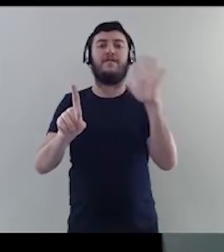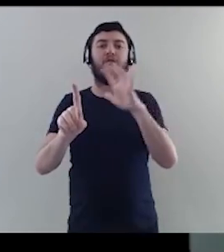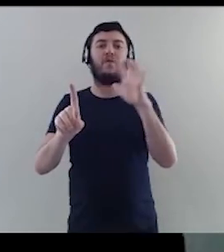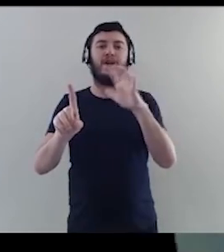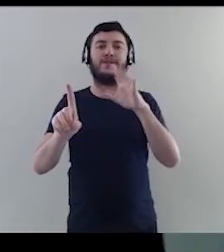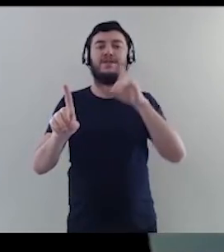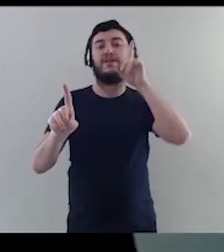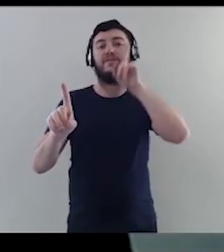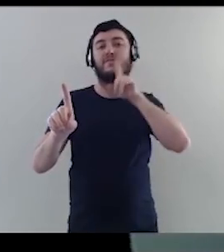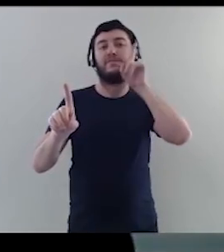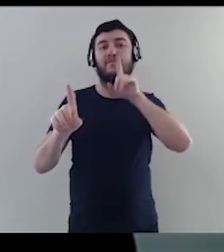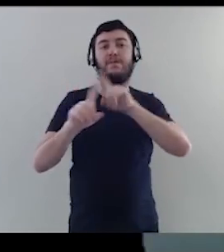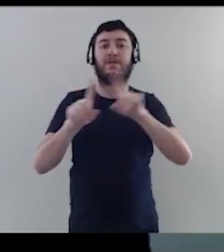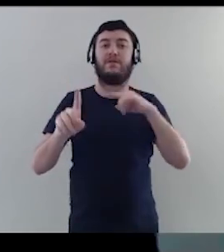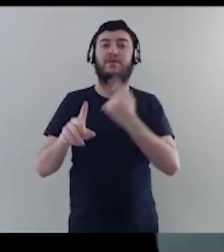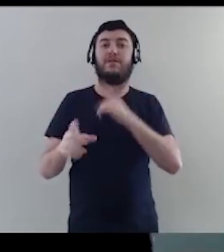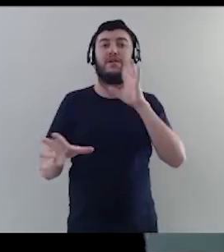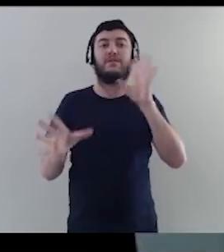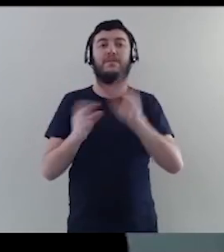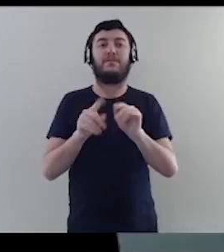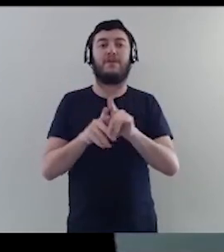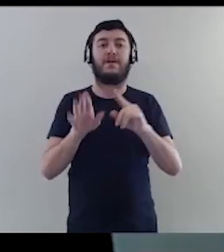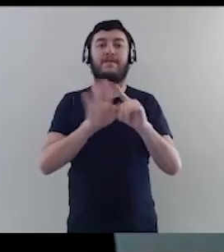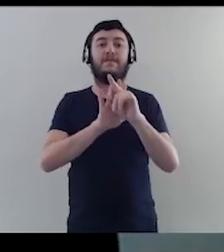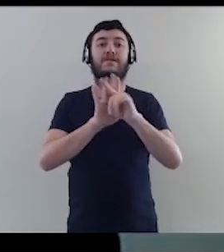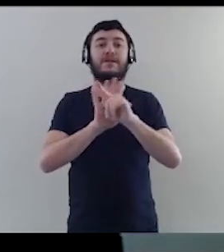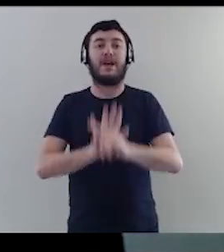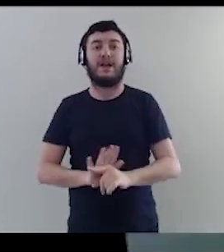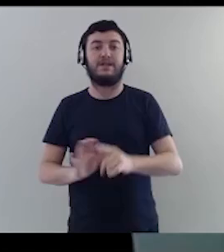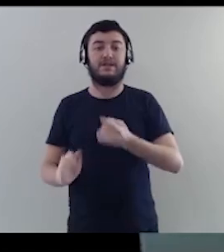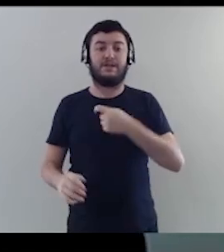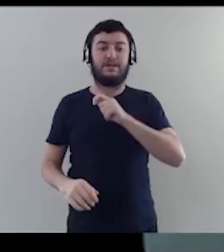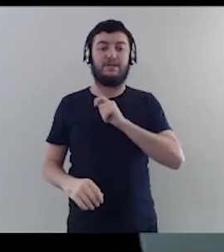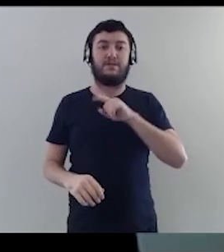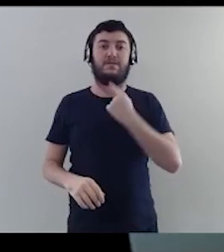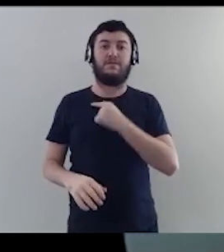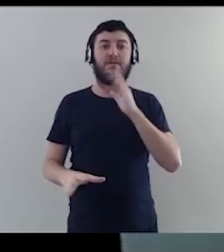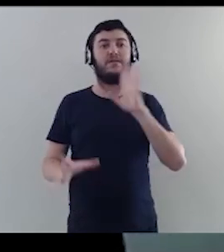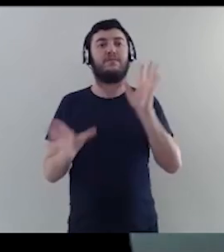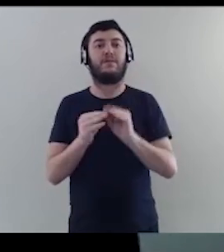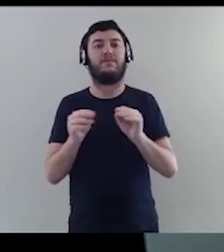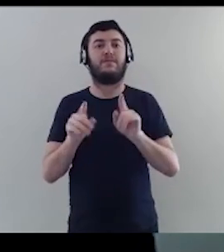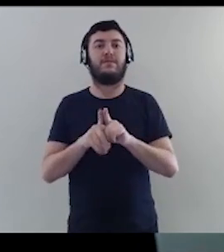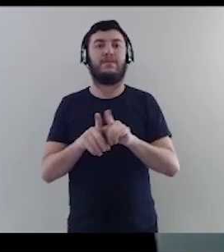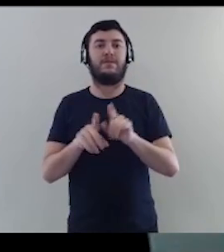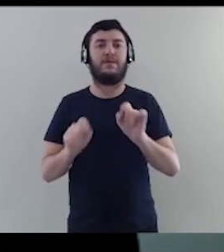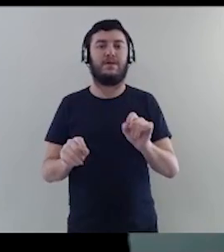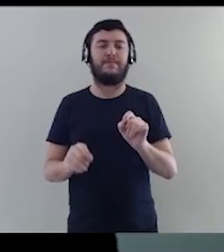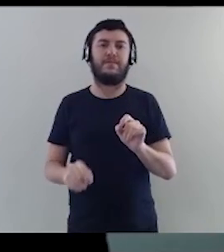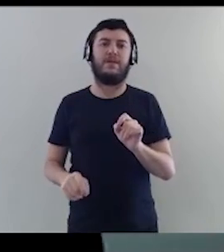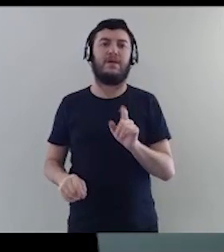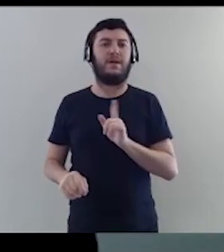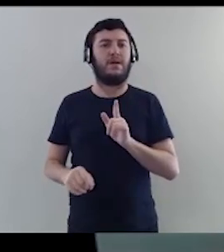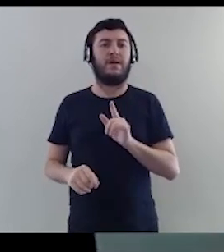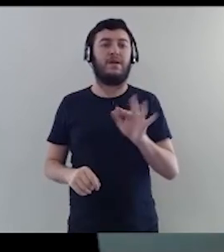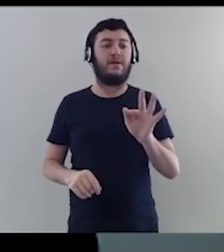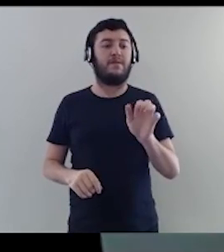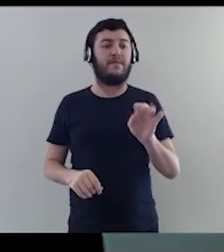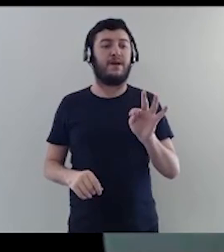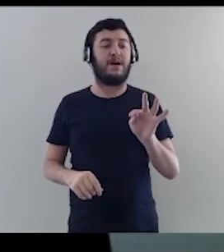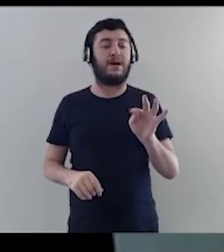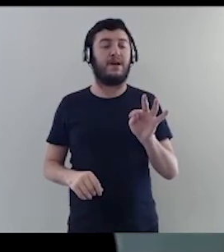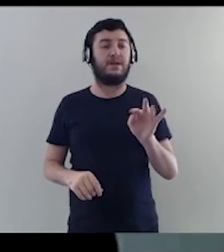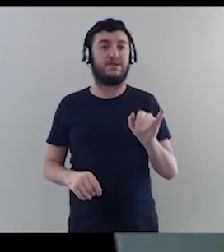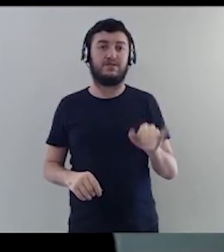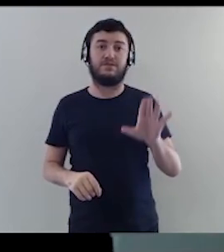na fiscalização abstrata, por exemplo, a nível de precedentes, houve uma influência alemã no que toca ao efeito vinculante, porque efetivamente,